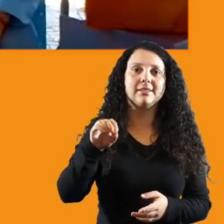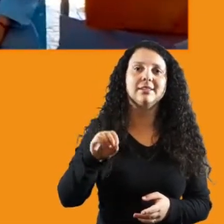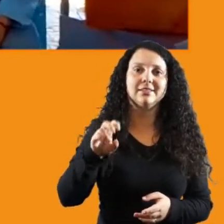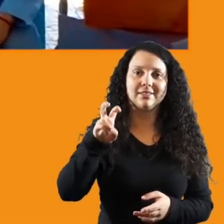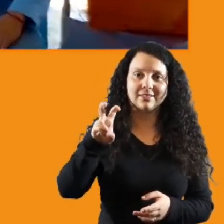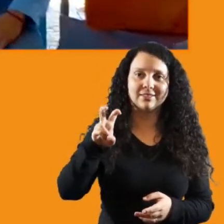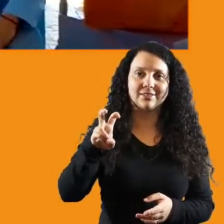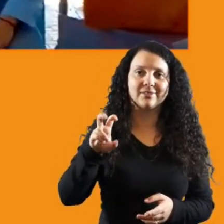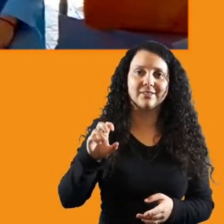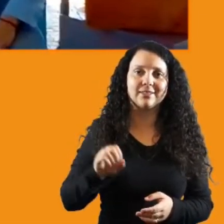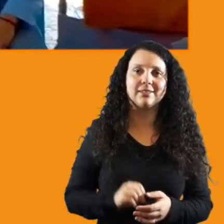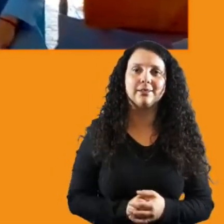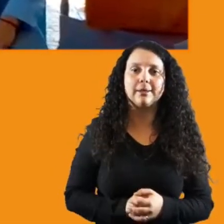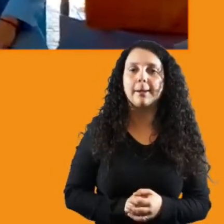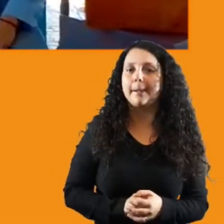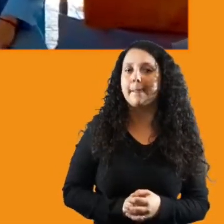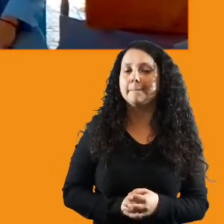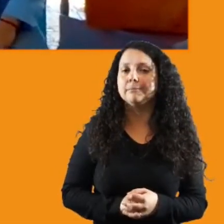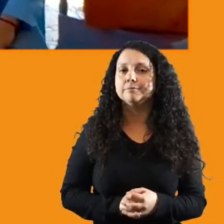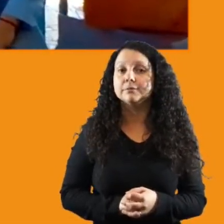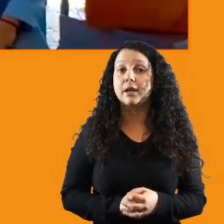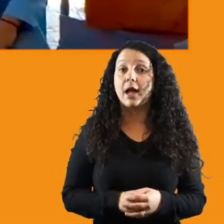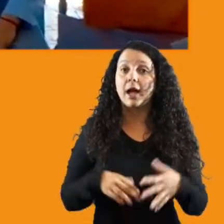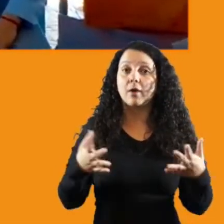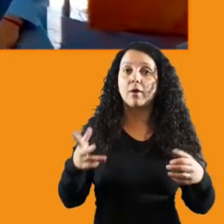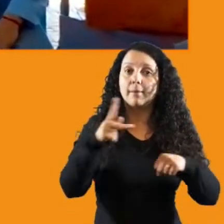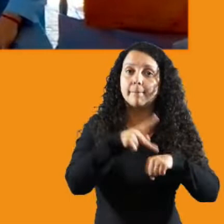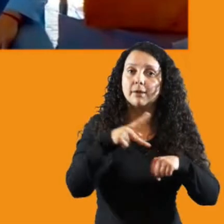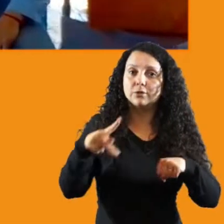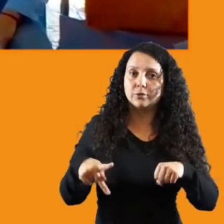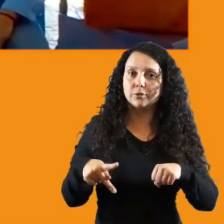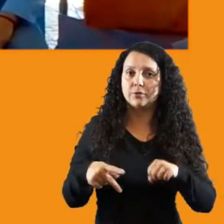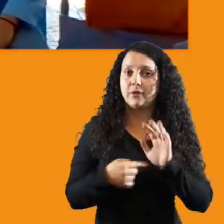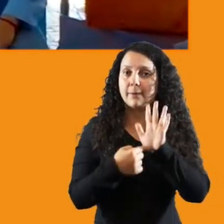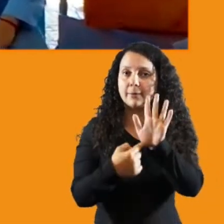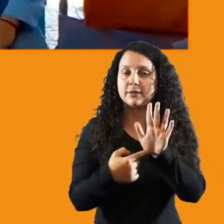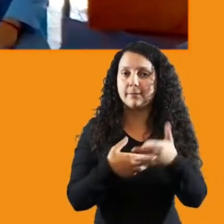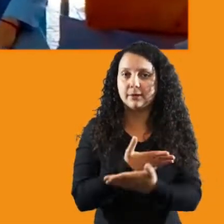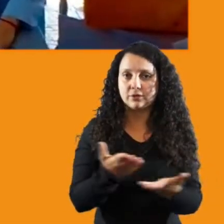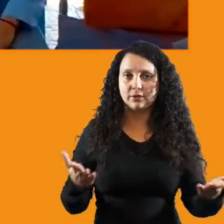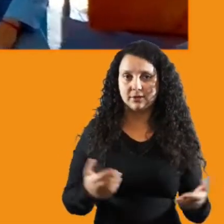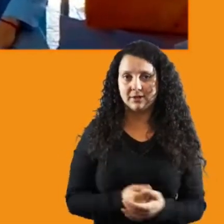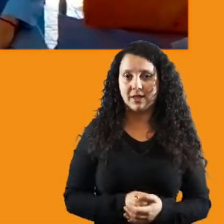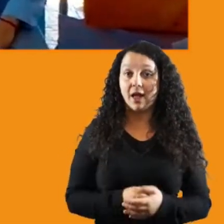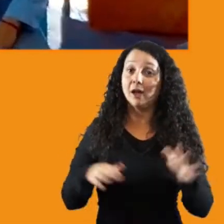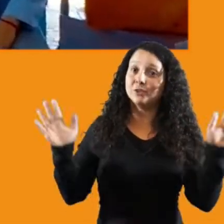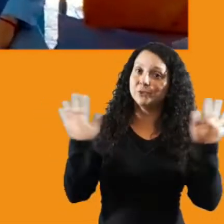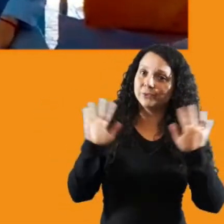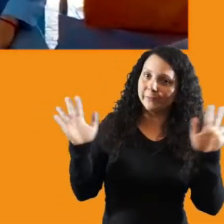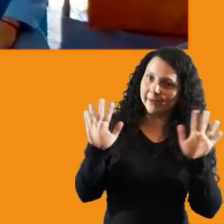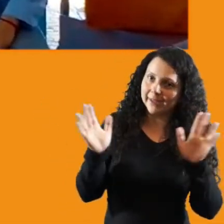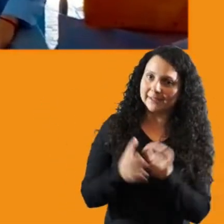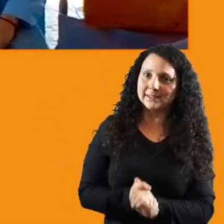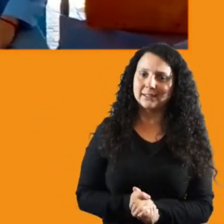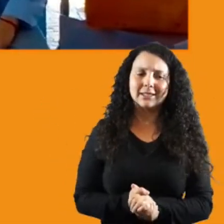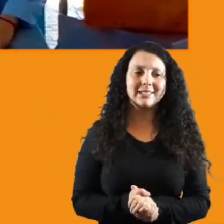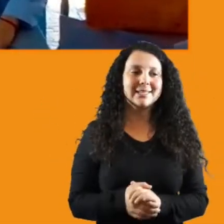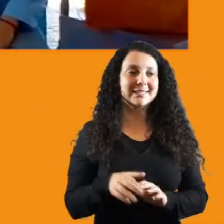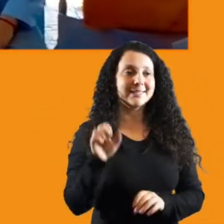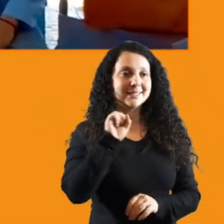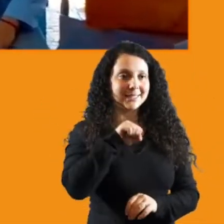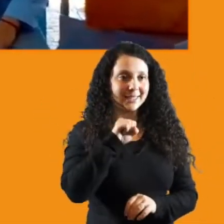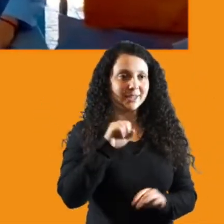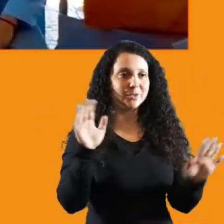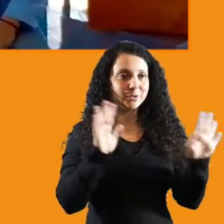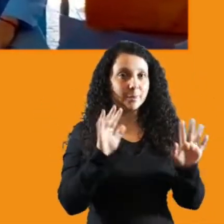manhã. E agora a turma de Passo Fundo vai mostrar pra gente. Tudo bem, gurizada? Com quem que eu tô falando? Fala, Potter. Tudo bem? Aqui quem vos fala é